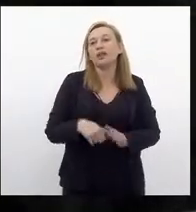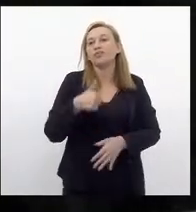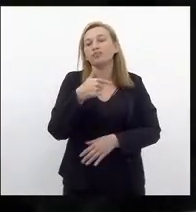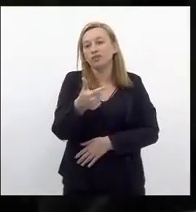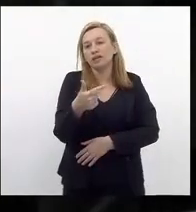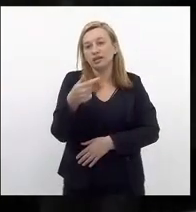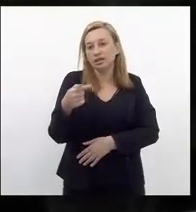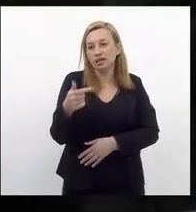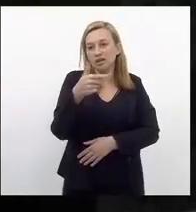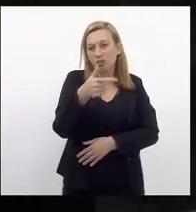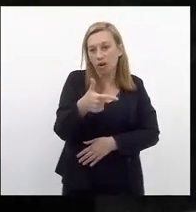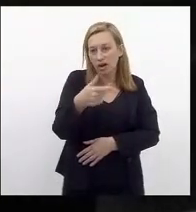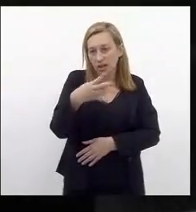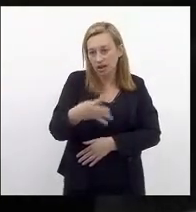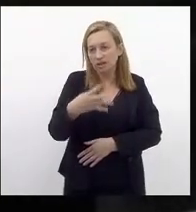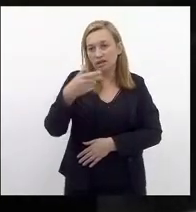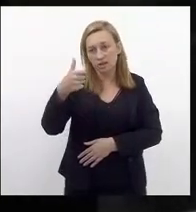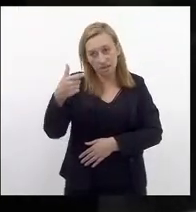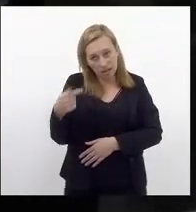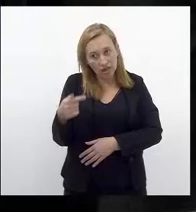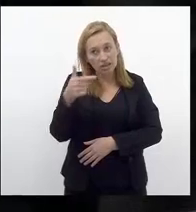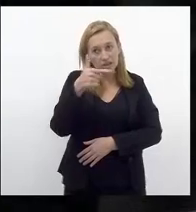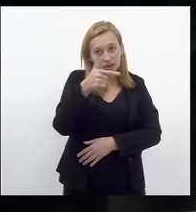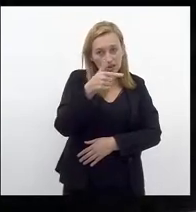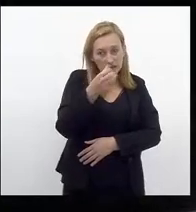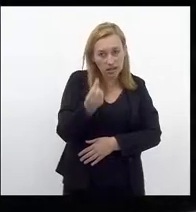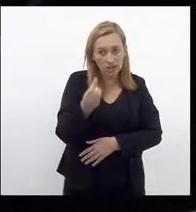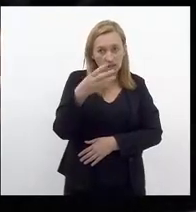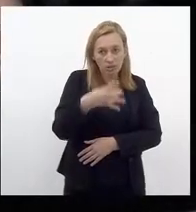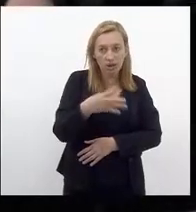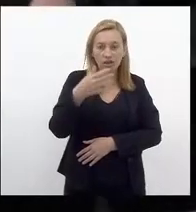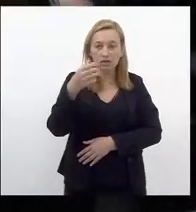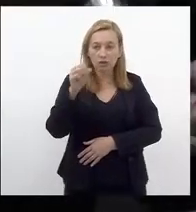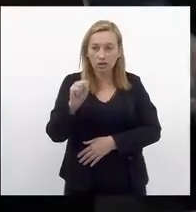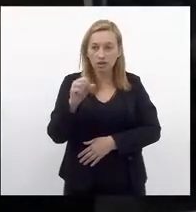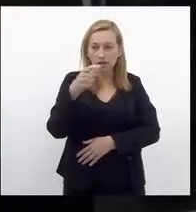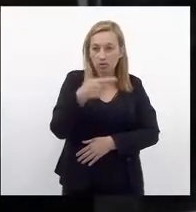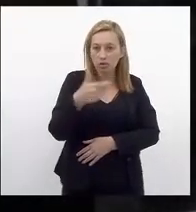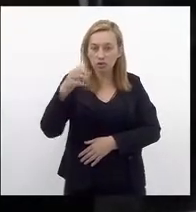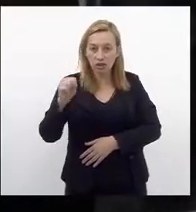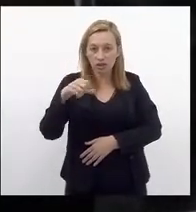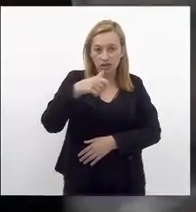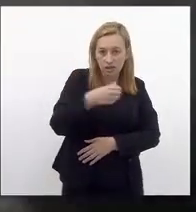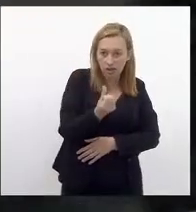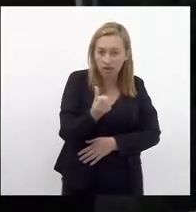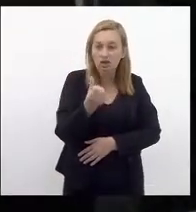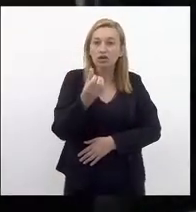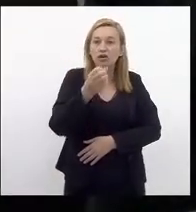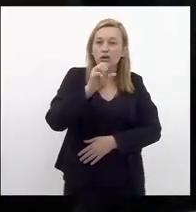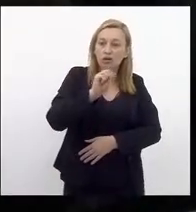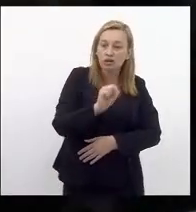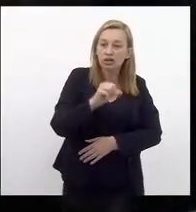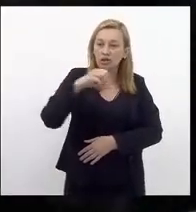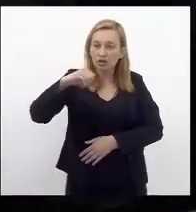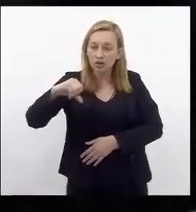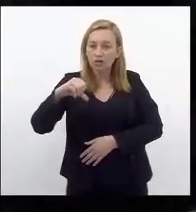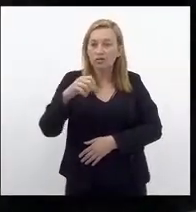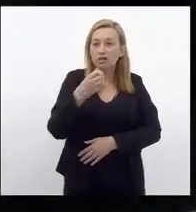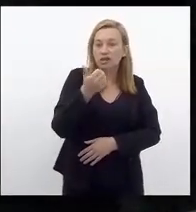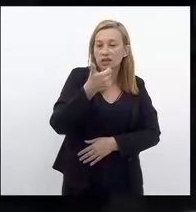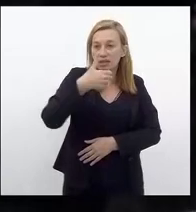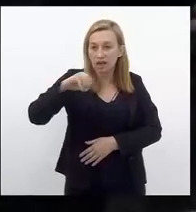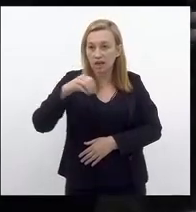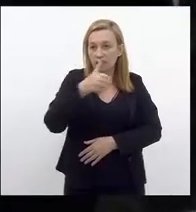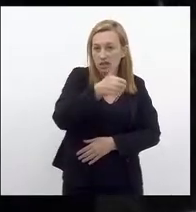emendas 1747 6482 86 98 99 100